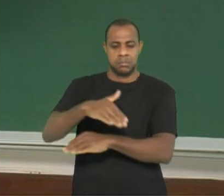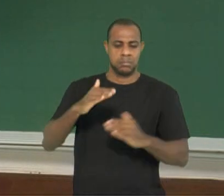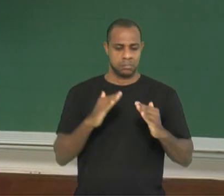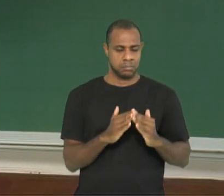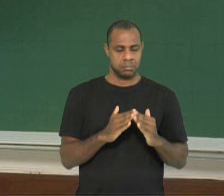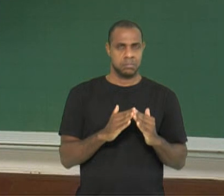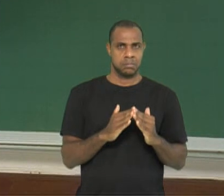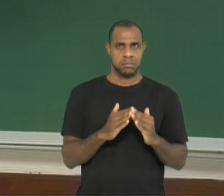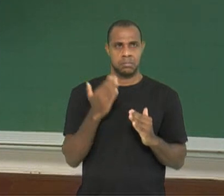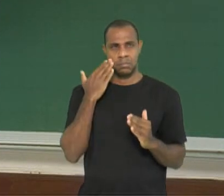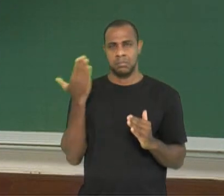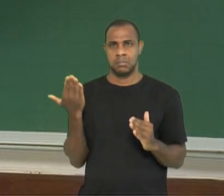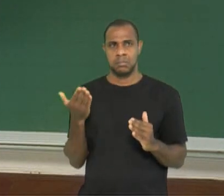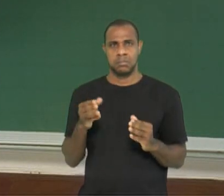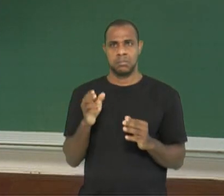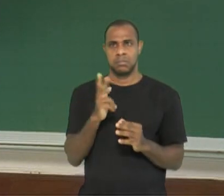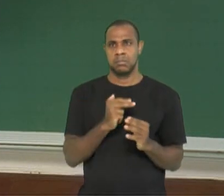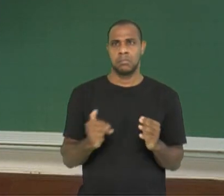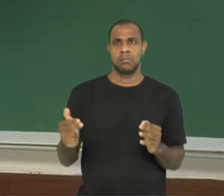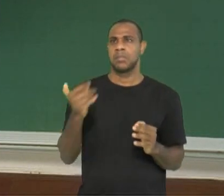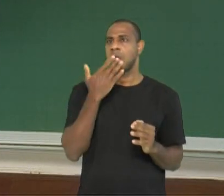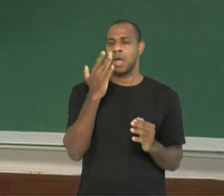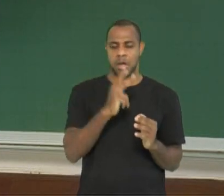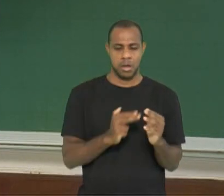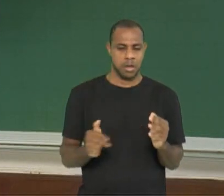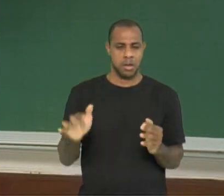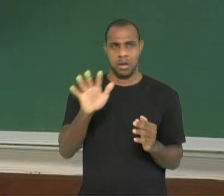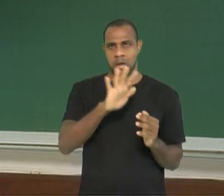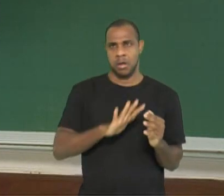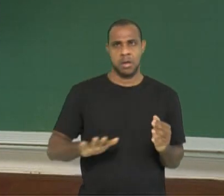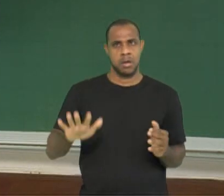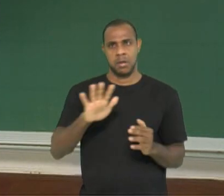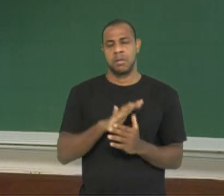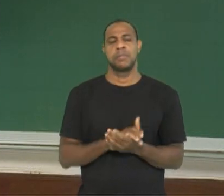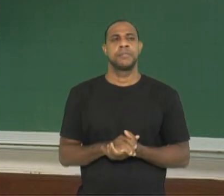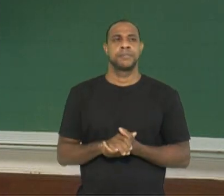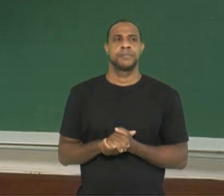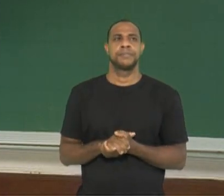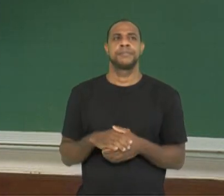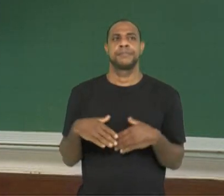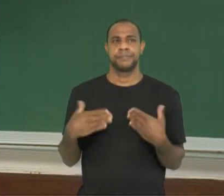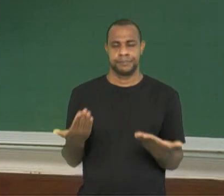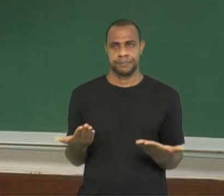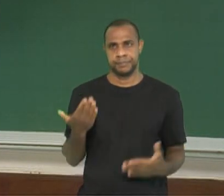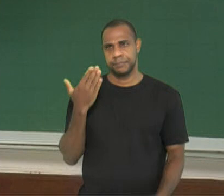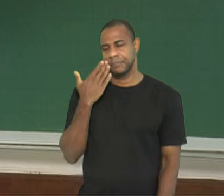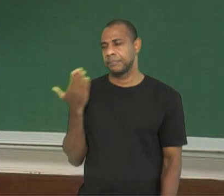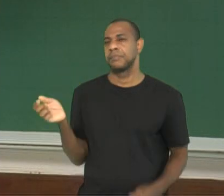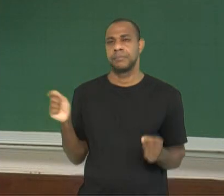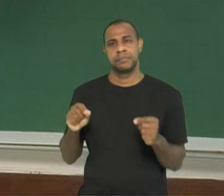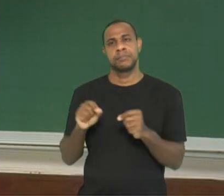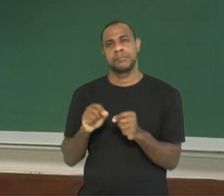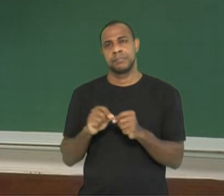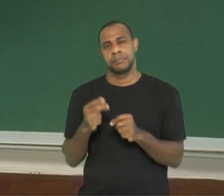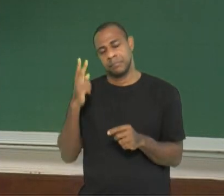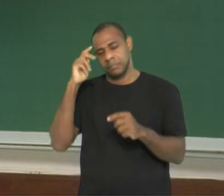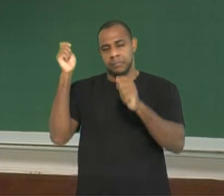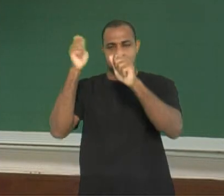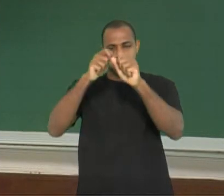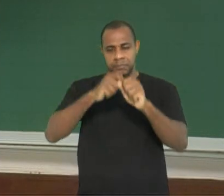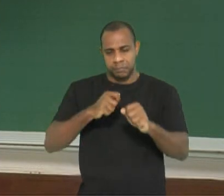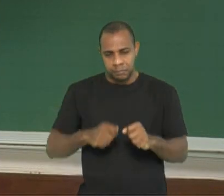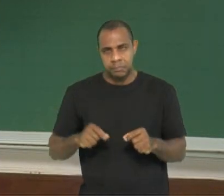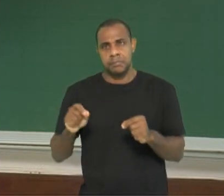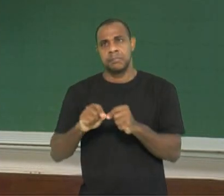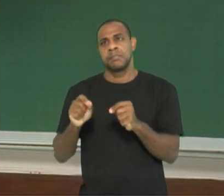uma composição. Quando eu misturo várias coisas, ficam harmonicamente distribuídas em cima da minha superfície. Posso fazer disso uma escultura, posso fazer uma escultura com